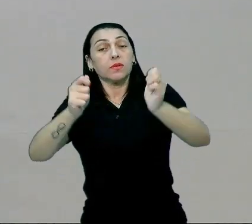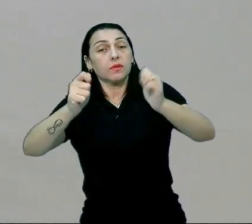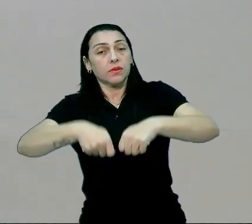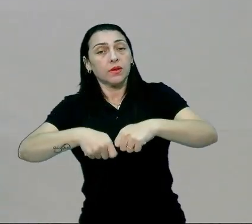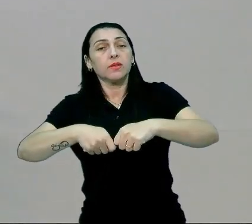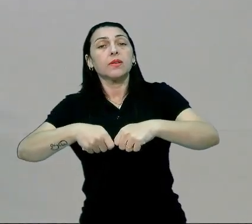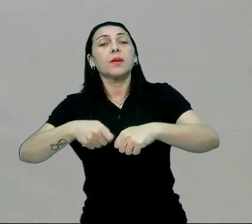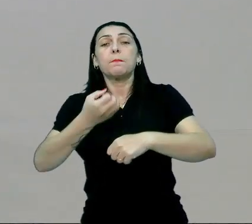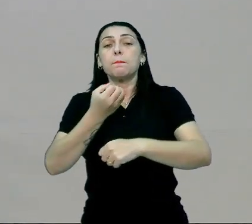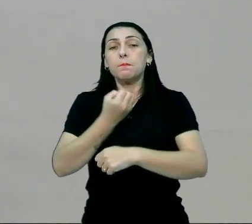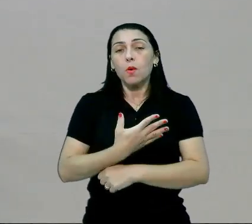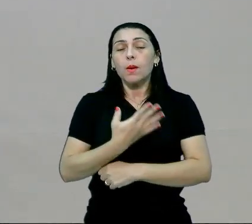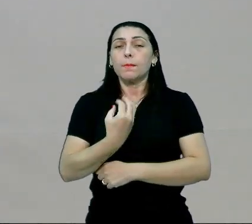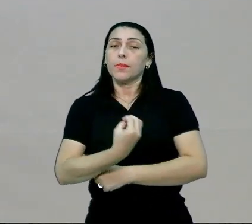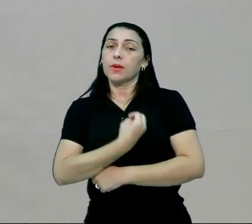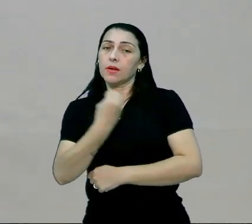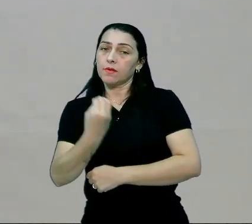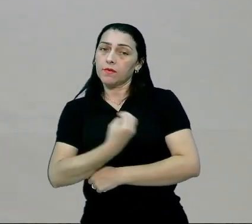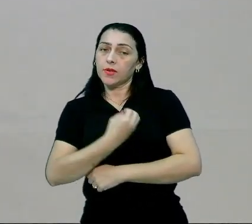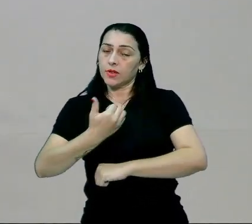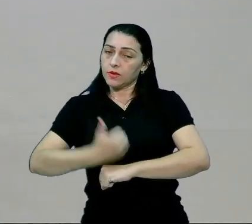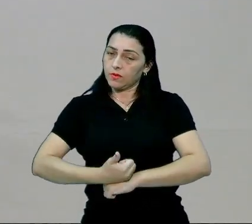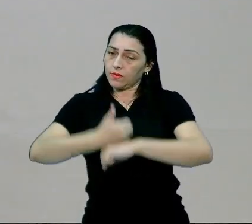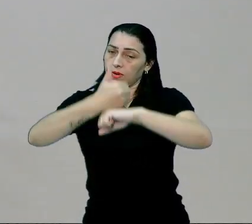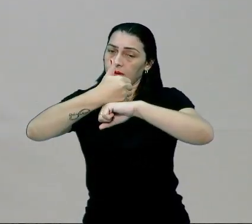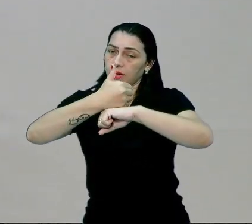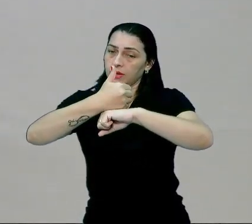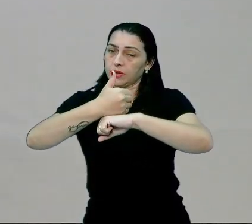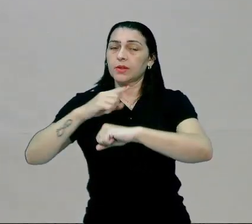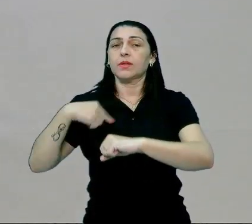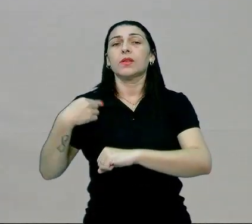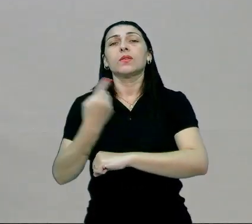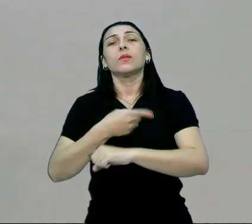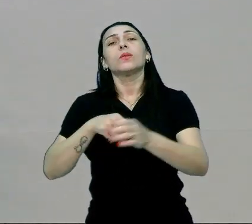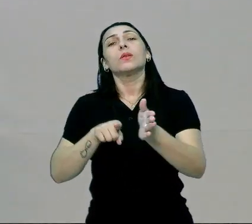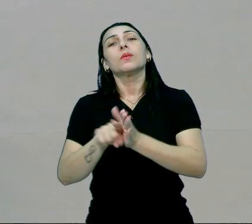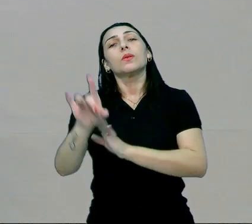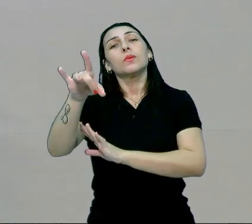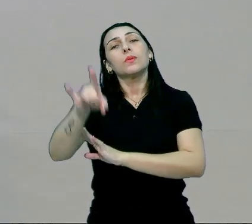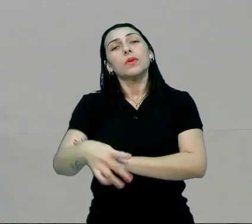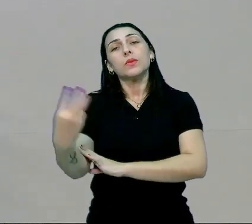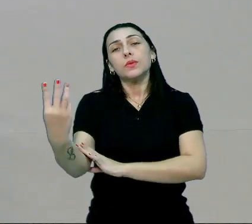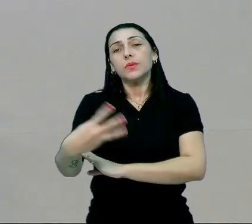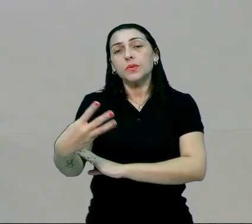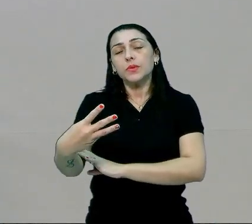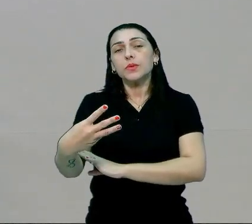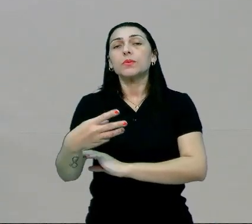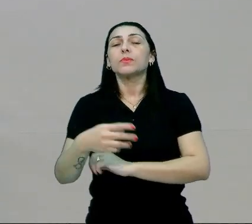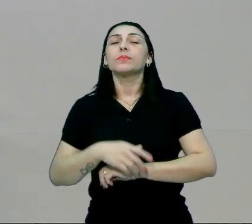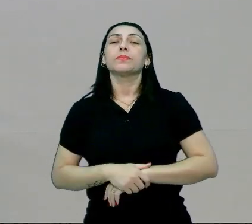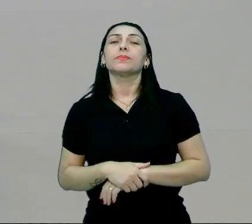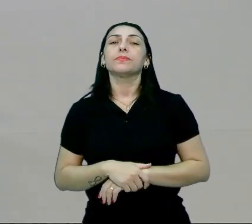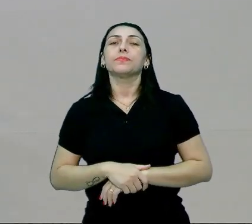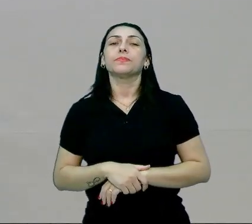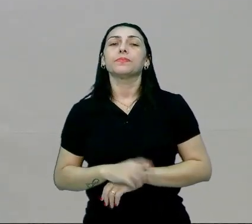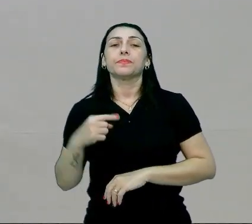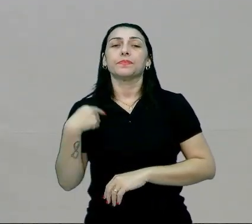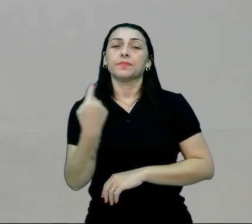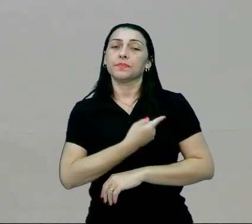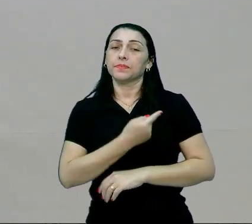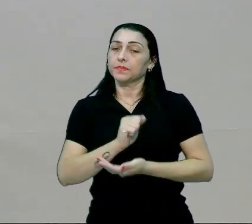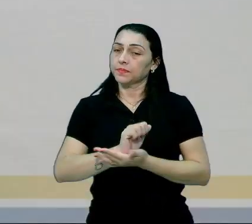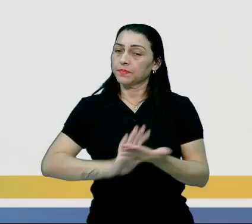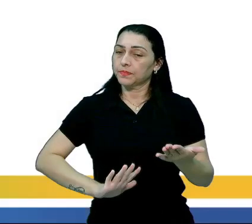condições favoráveis para a vida em qualidade. Nós vamos avançar para a nossa terceira e última questão do